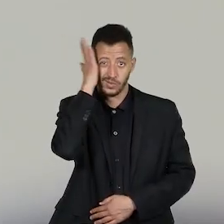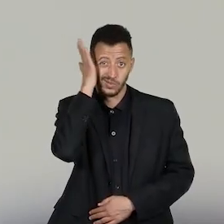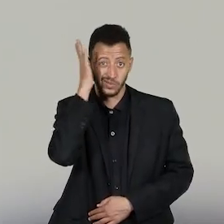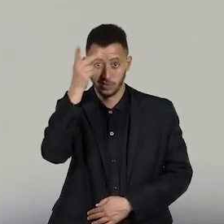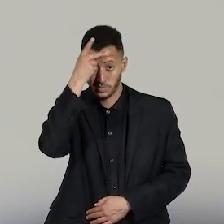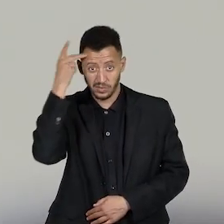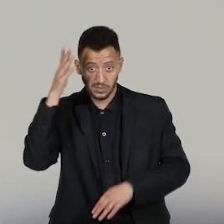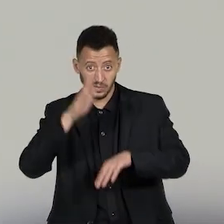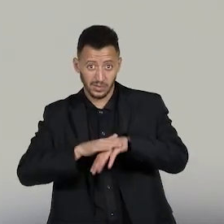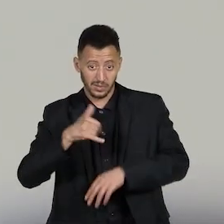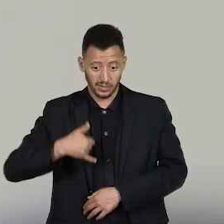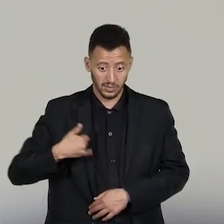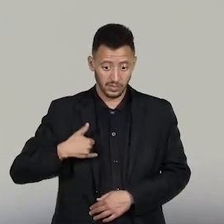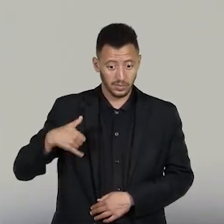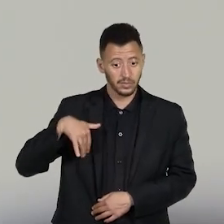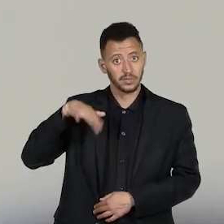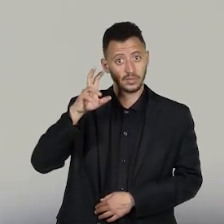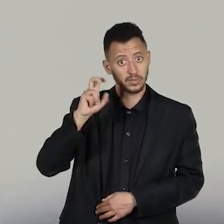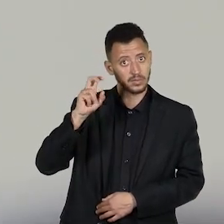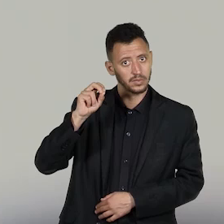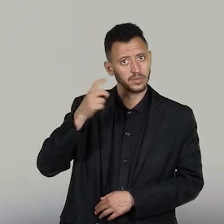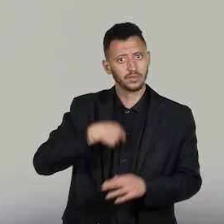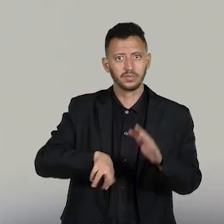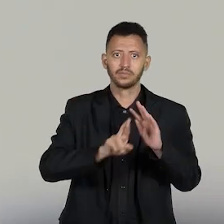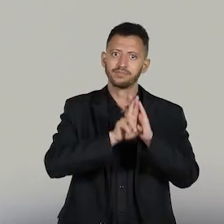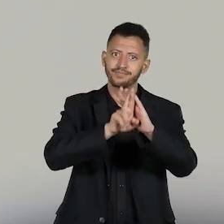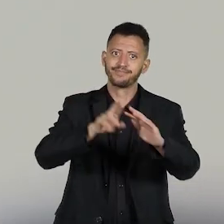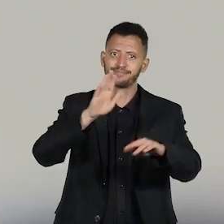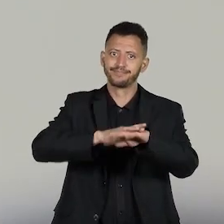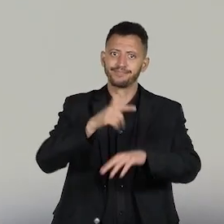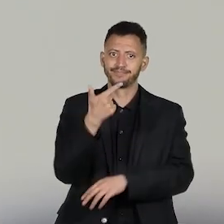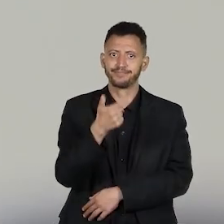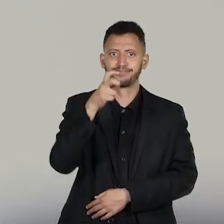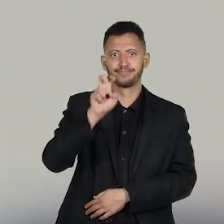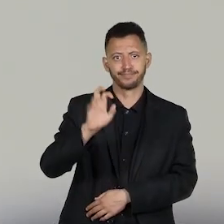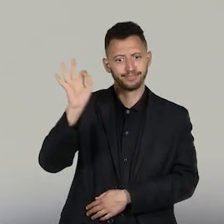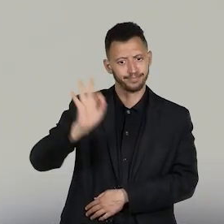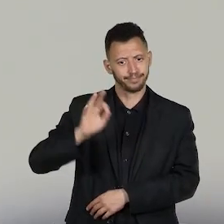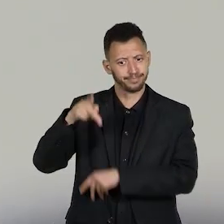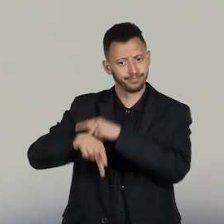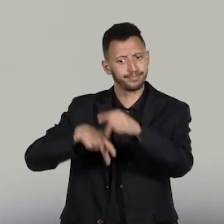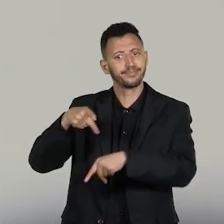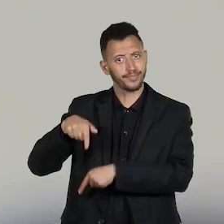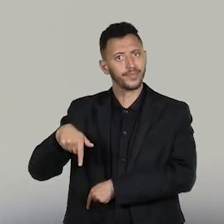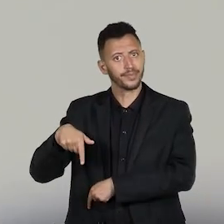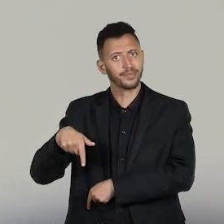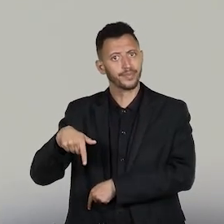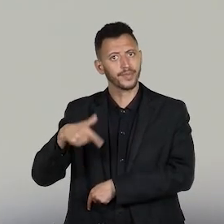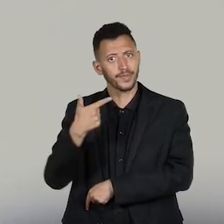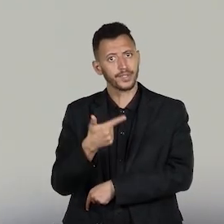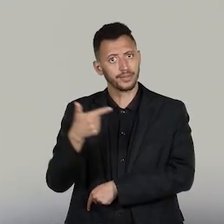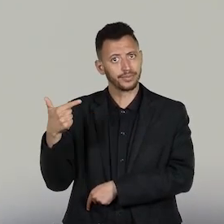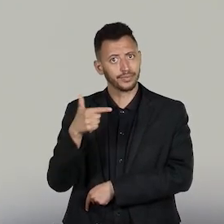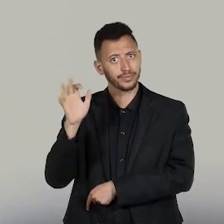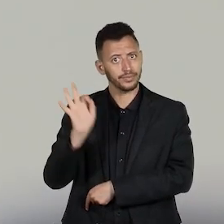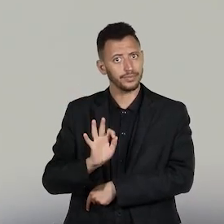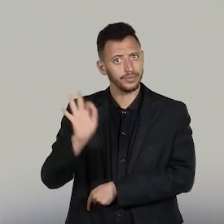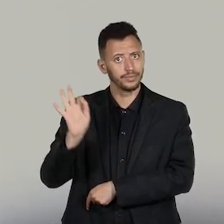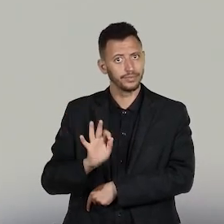Você sabia que as pessoas com mais de 50 anos já representam mais de 25% da população